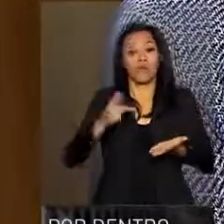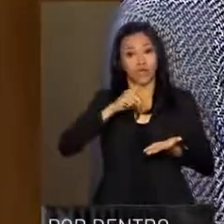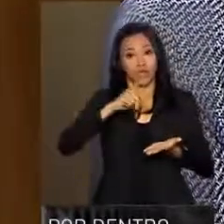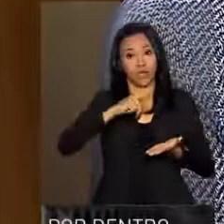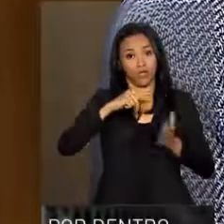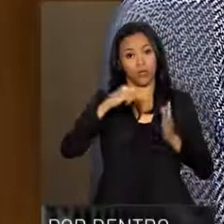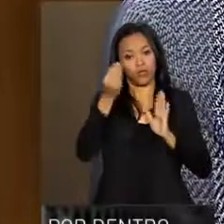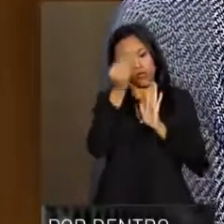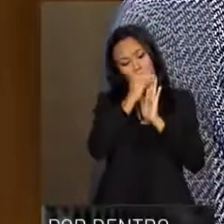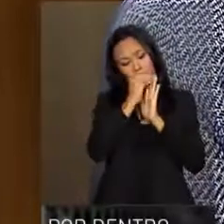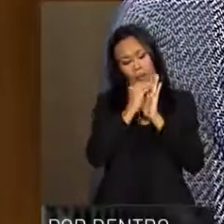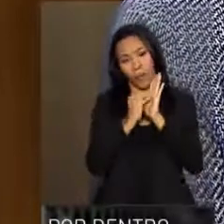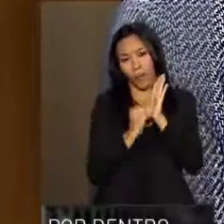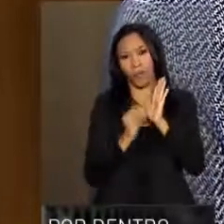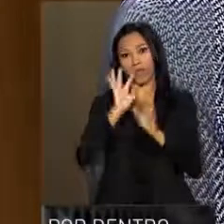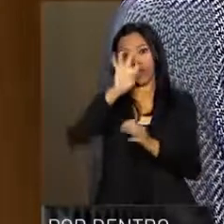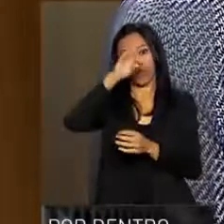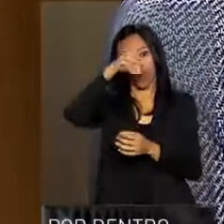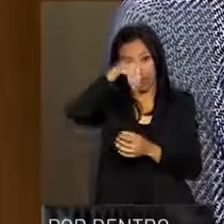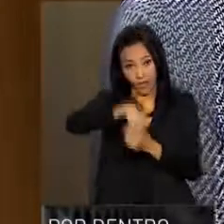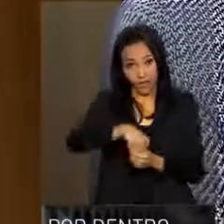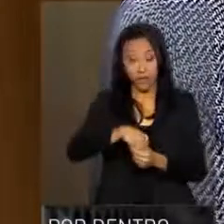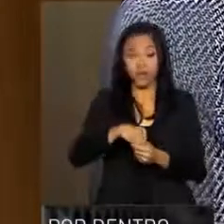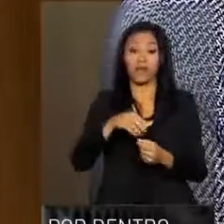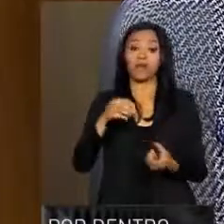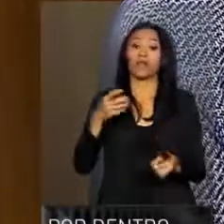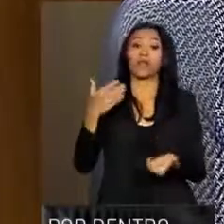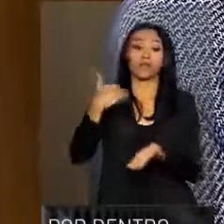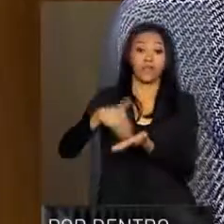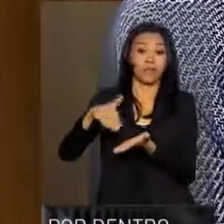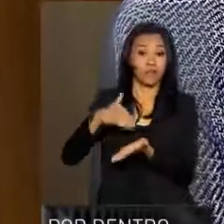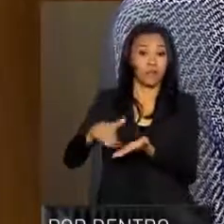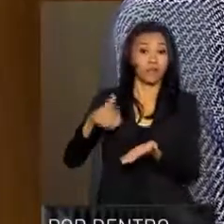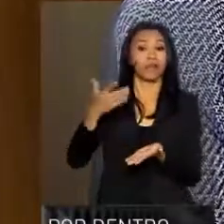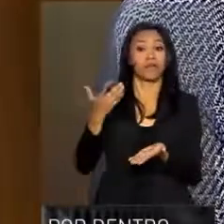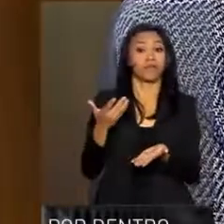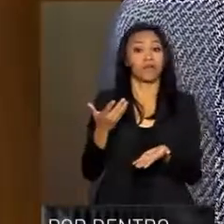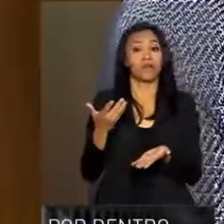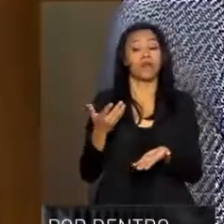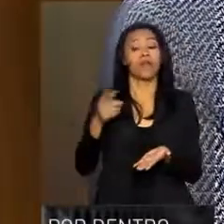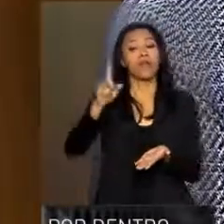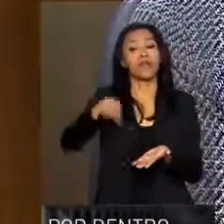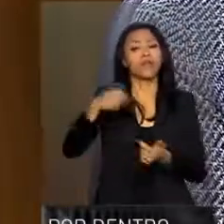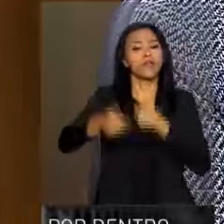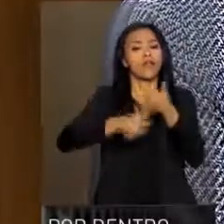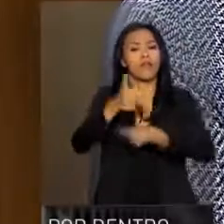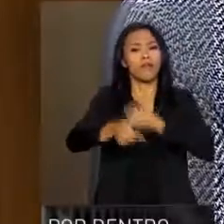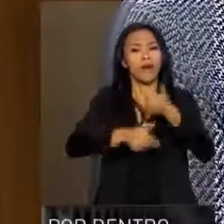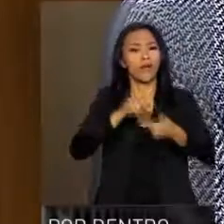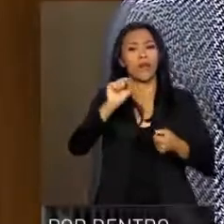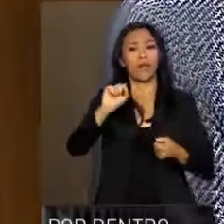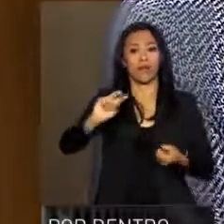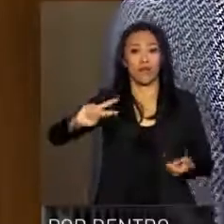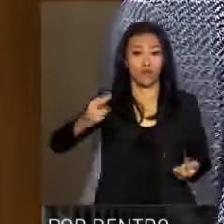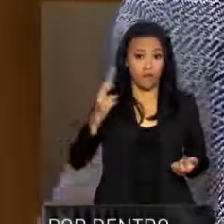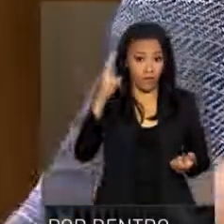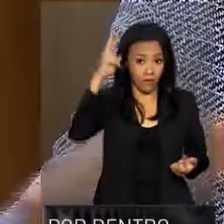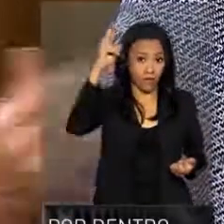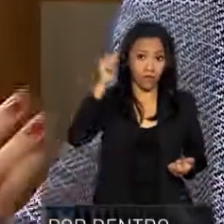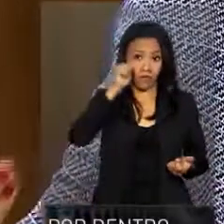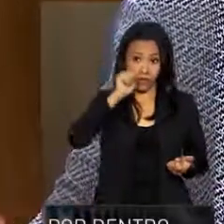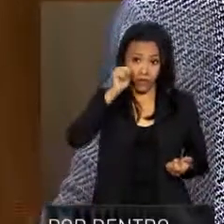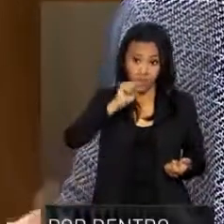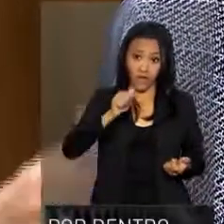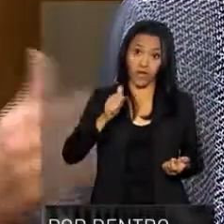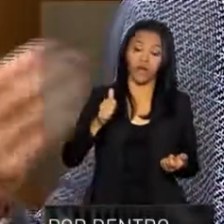da espanha me que é pró equidade de gênero e raça que ele trabalha a valorização da mulher no